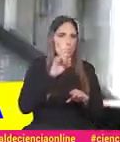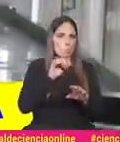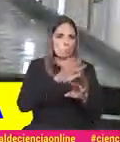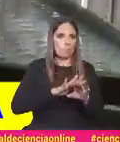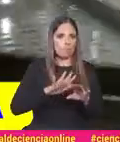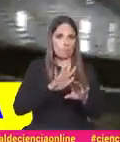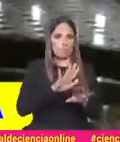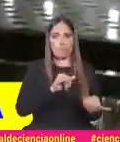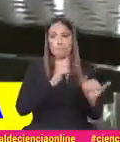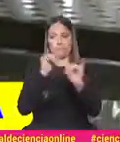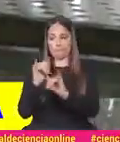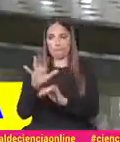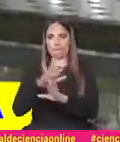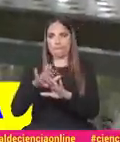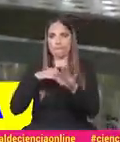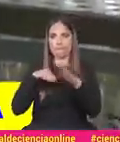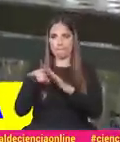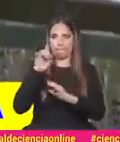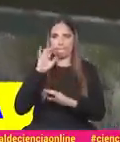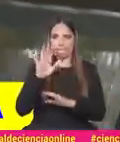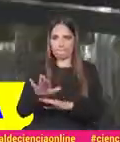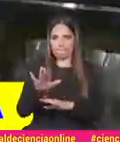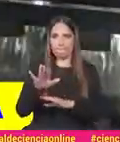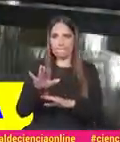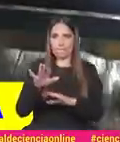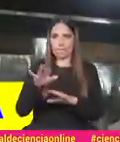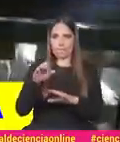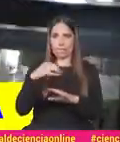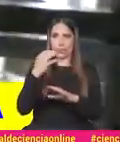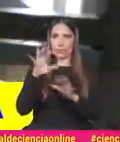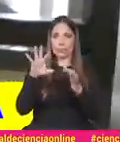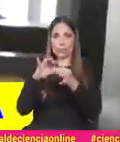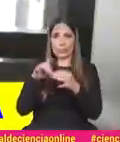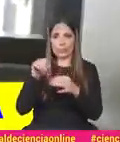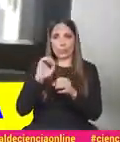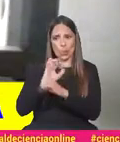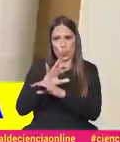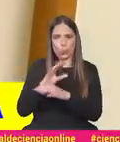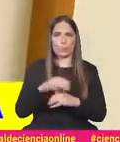de alho e outra onde efetuamos a conservação das coleções de fruteiras e de lúpulo.